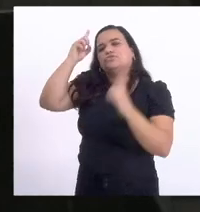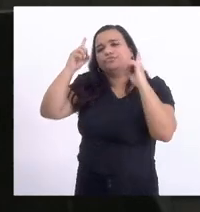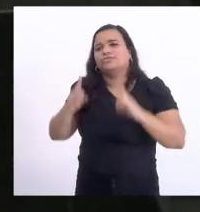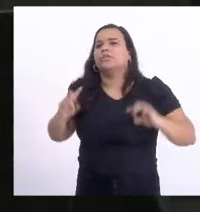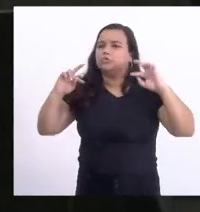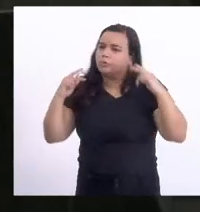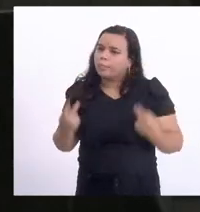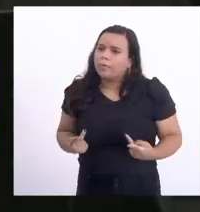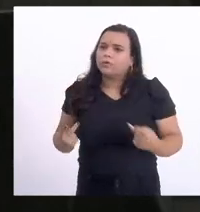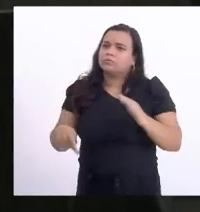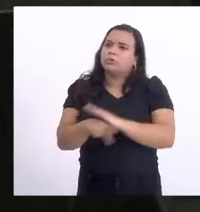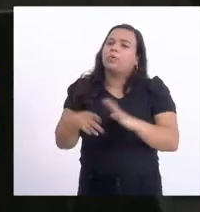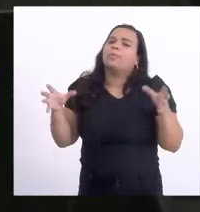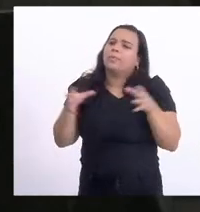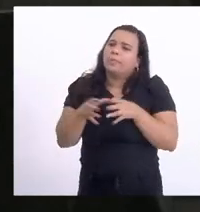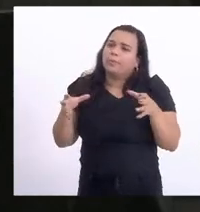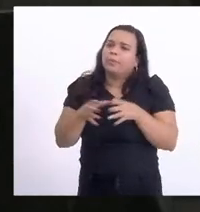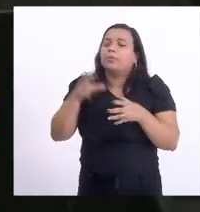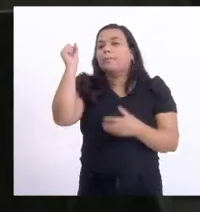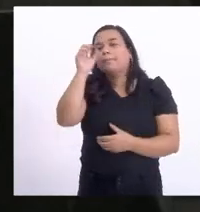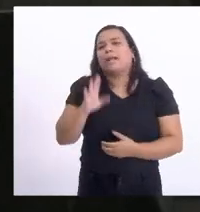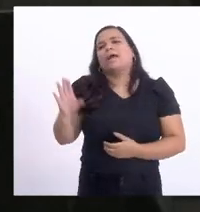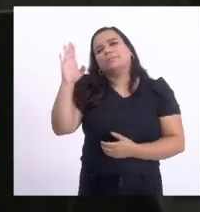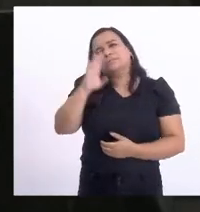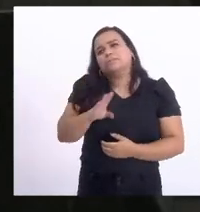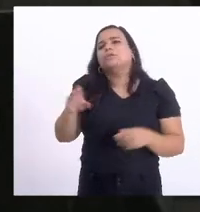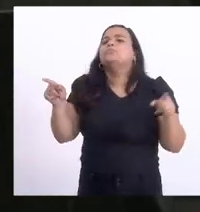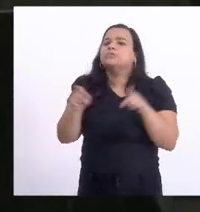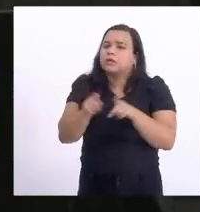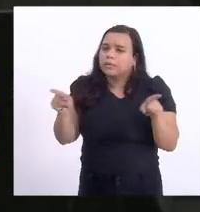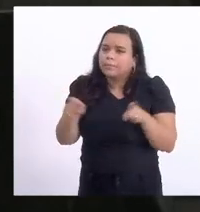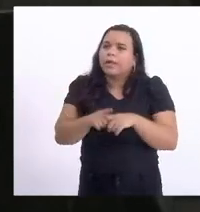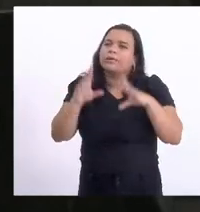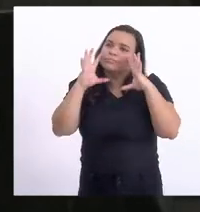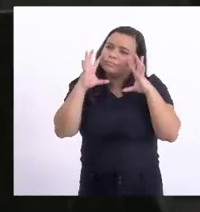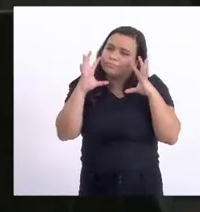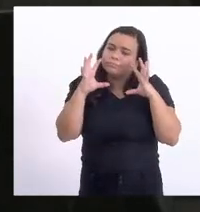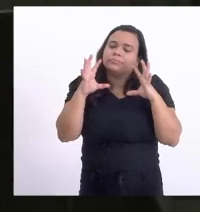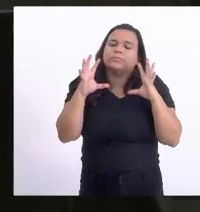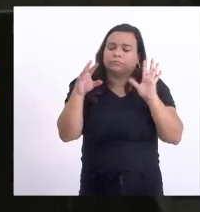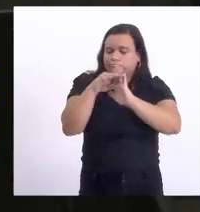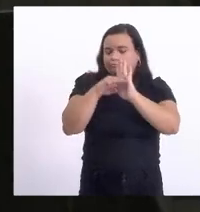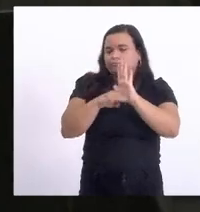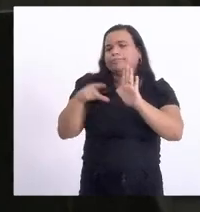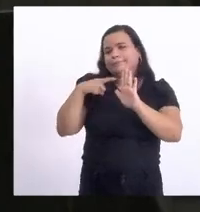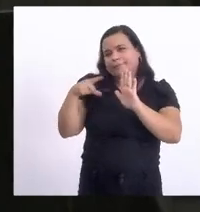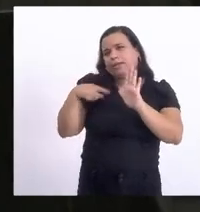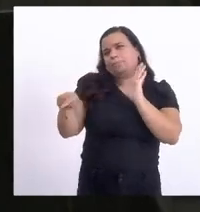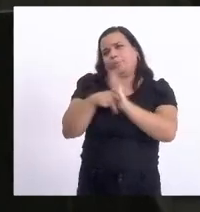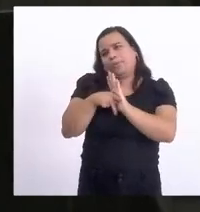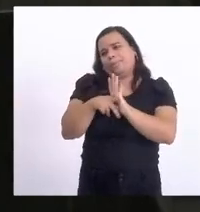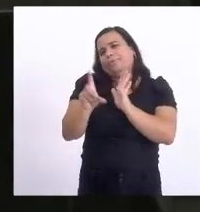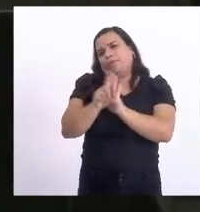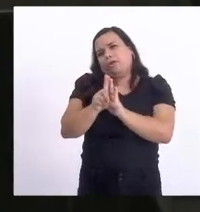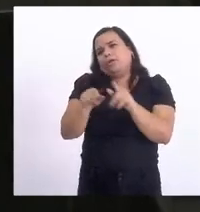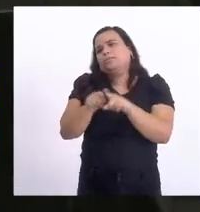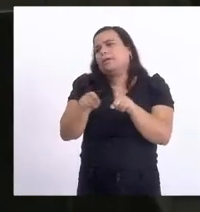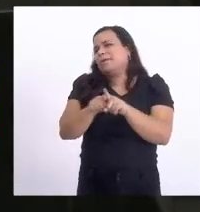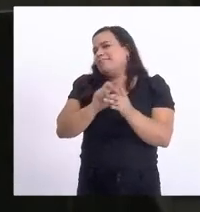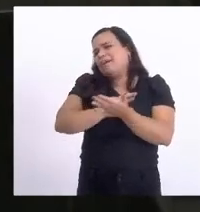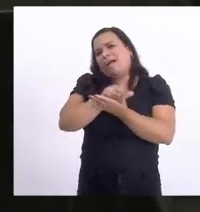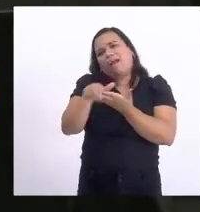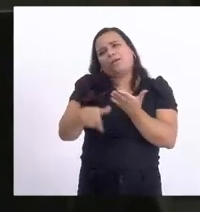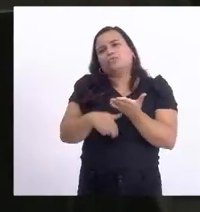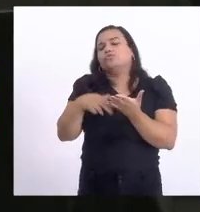humanos desse grupo, que o Brasil também é consignatário, bem como outros tratados em relação ao combate